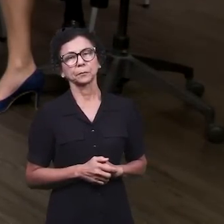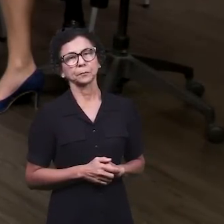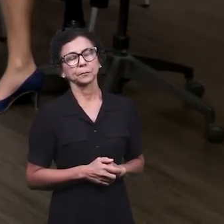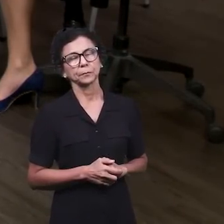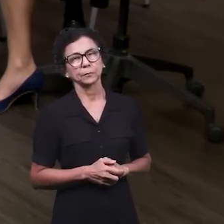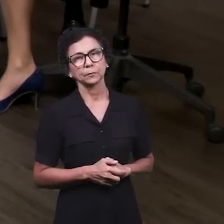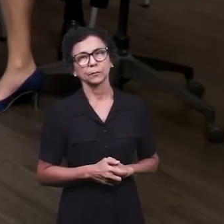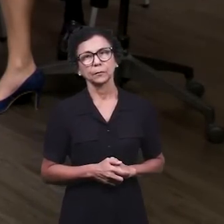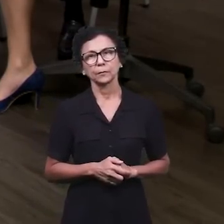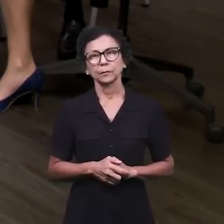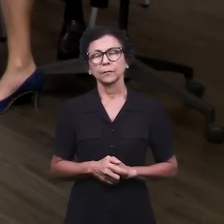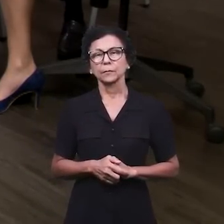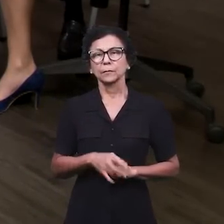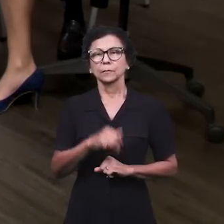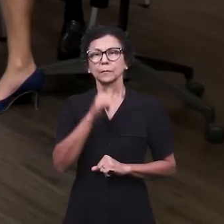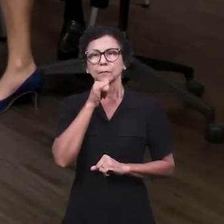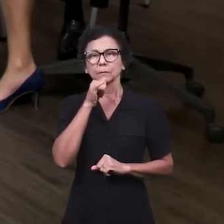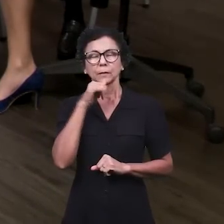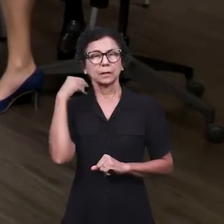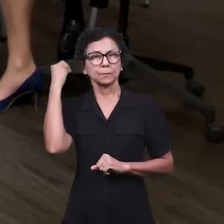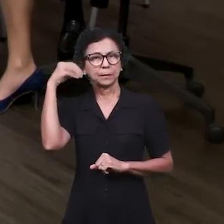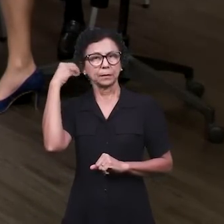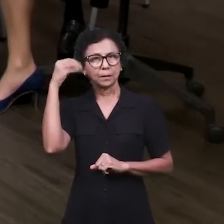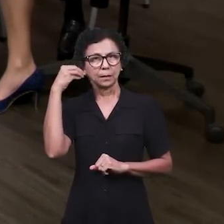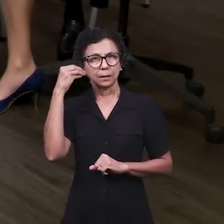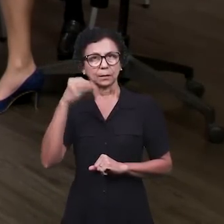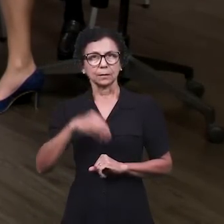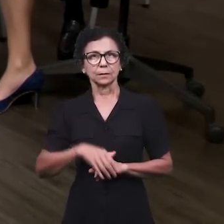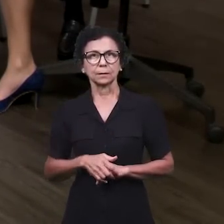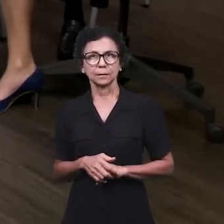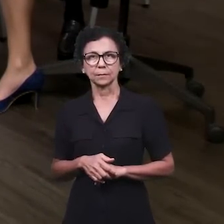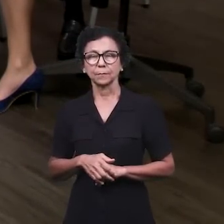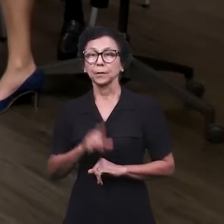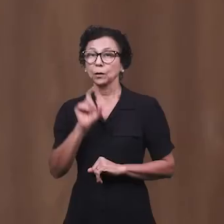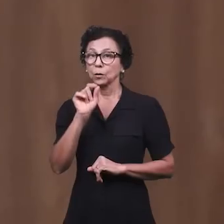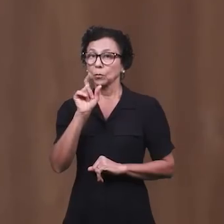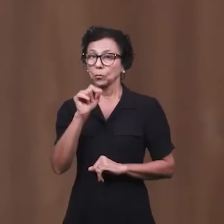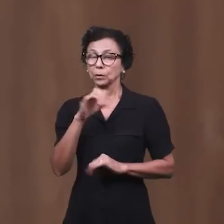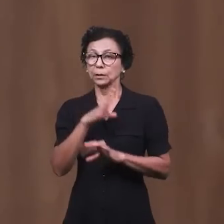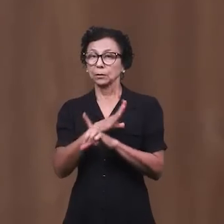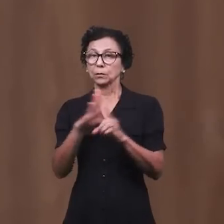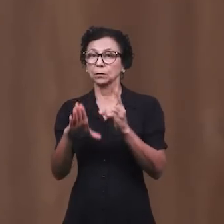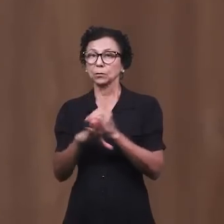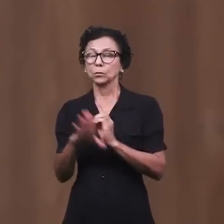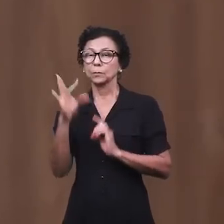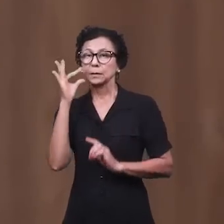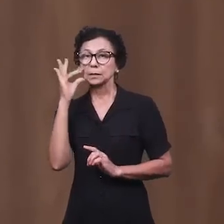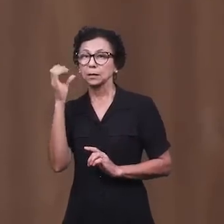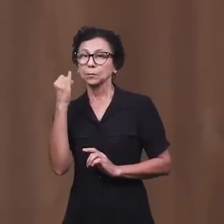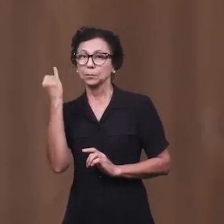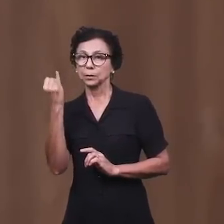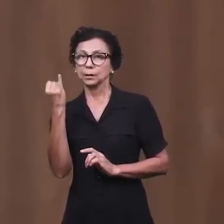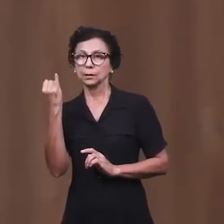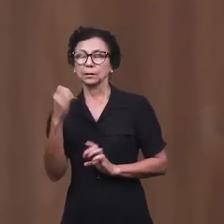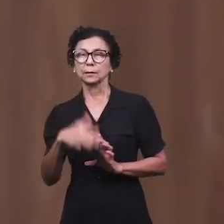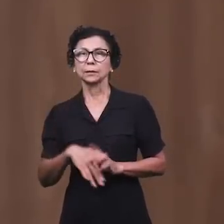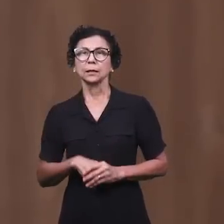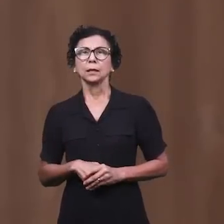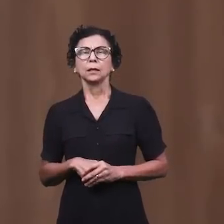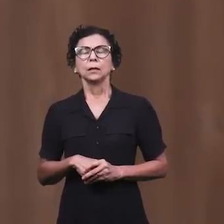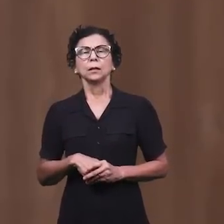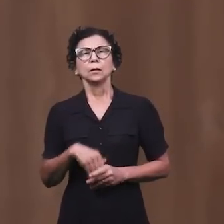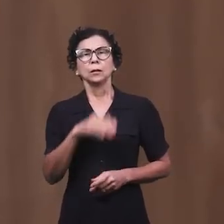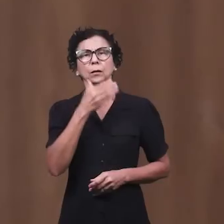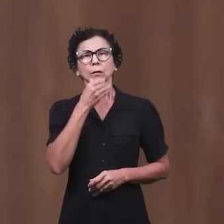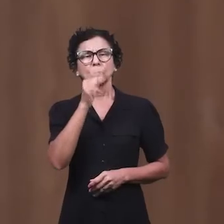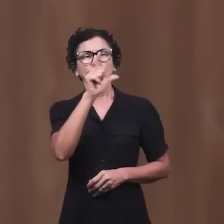uma participação às vezes no culto, vou contar um caso aqui para você entender o que é culto presencial. Eu convidei um